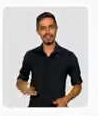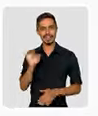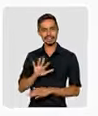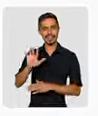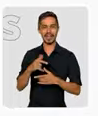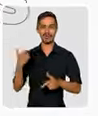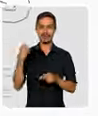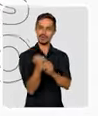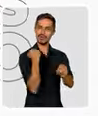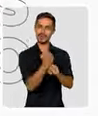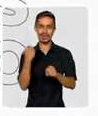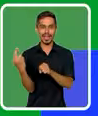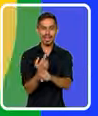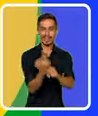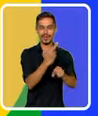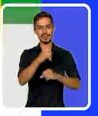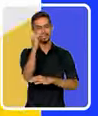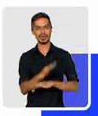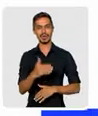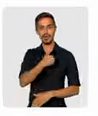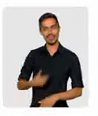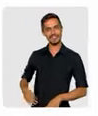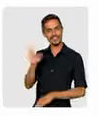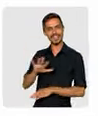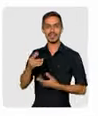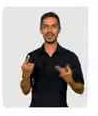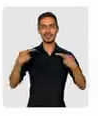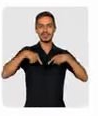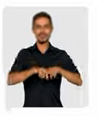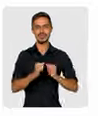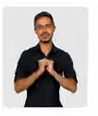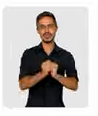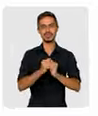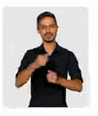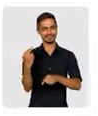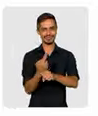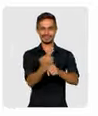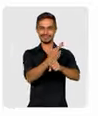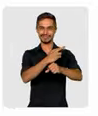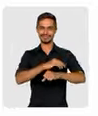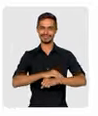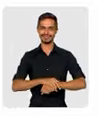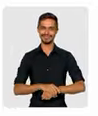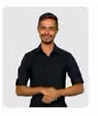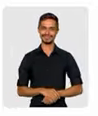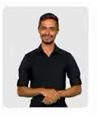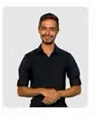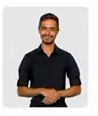federal está reconstruindo o Brasil. Governo Federal, União e Reconstrução.